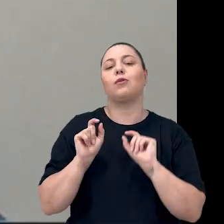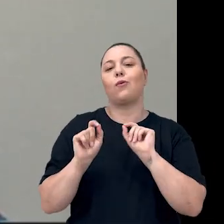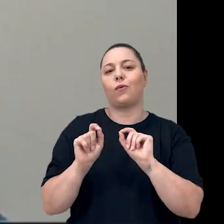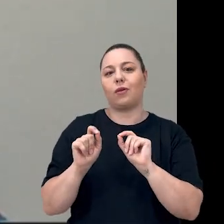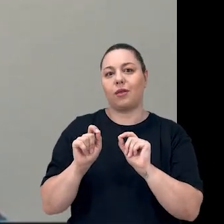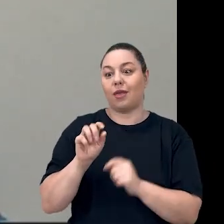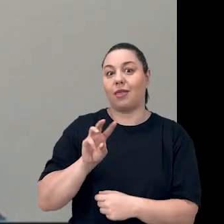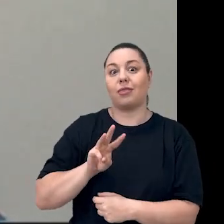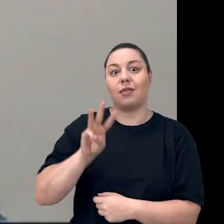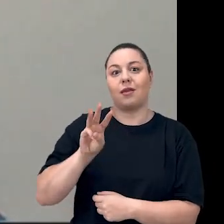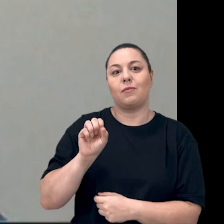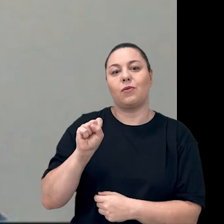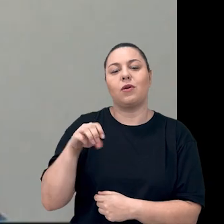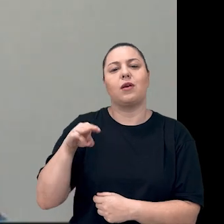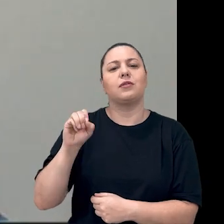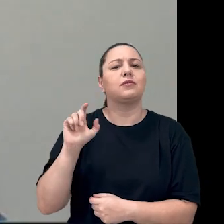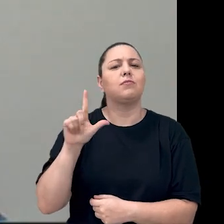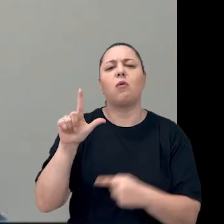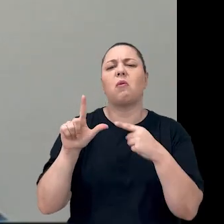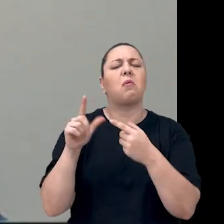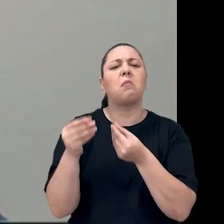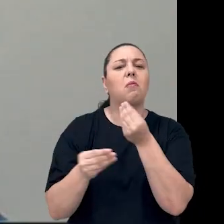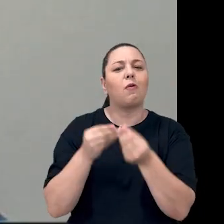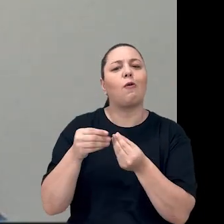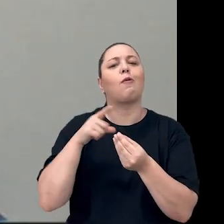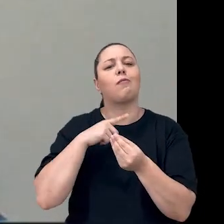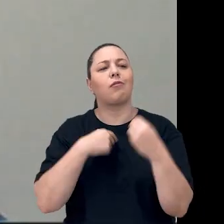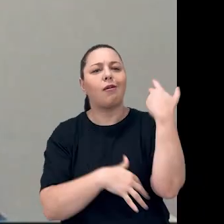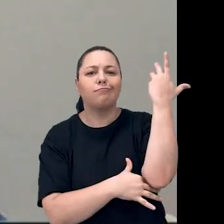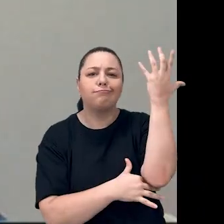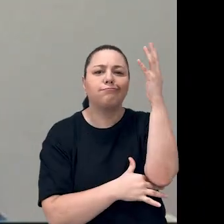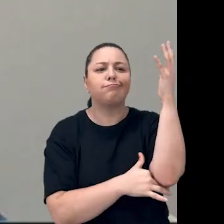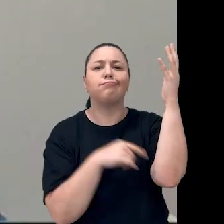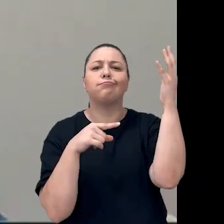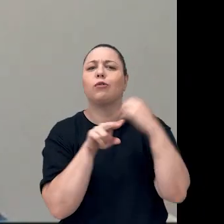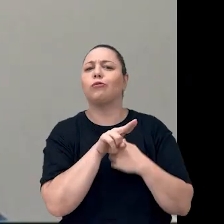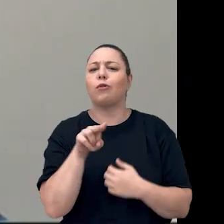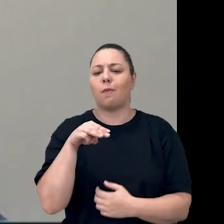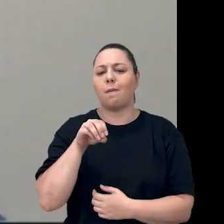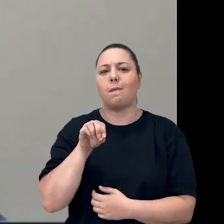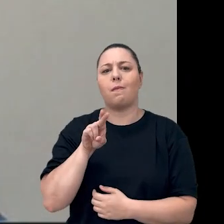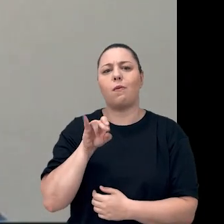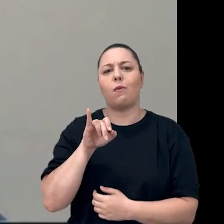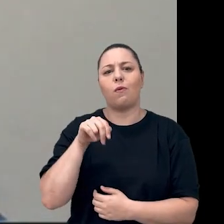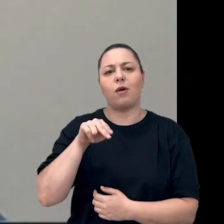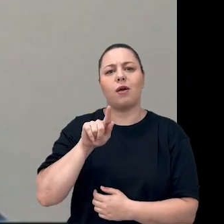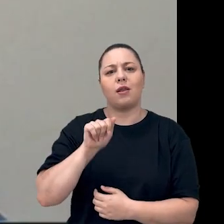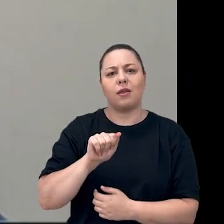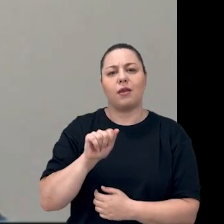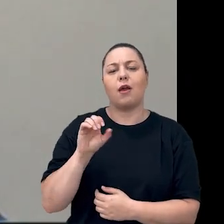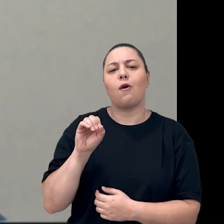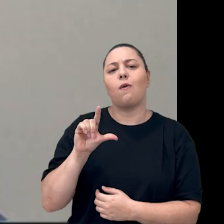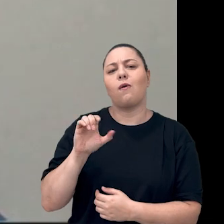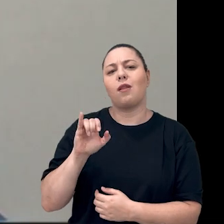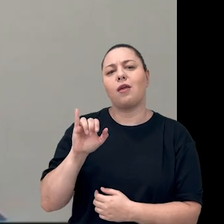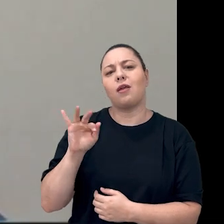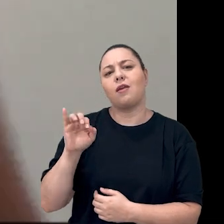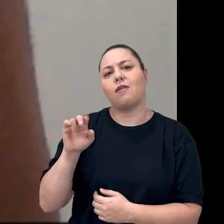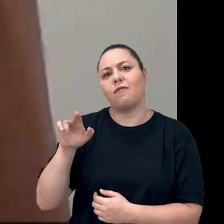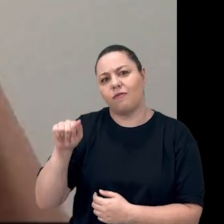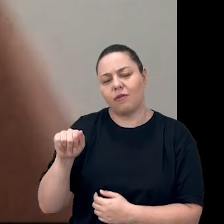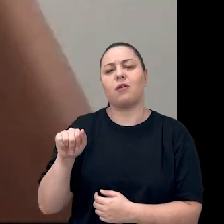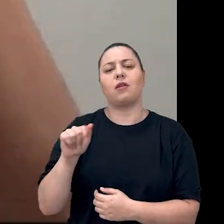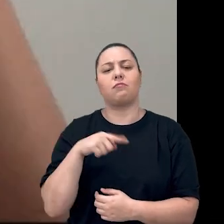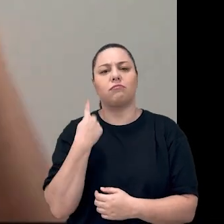lectina, WSMol, né? E essa WSMol é extraída justamente de uma planta que a gente chama de moringa oleífera.